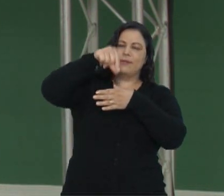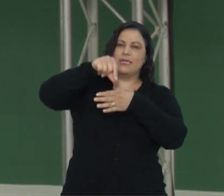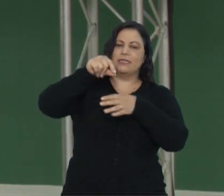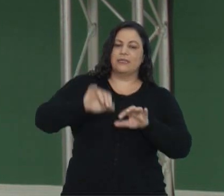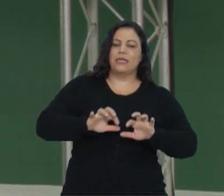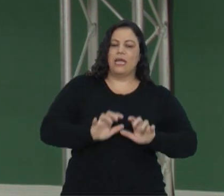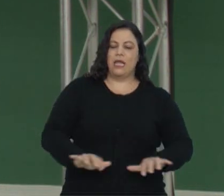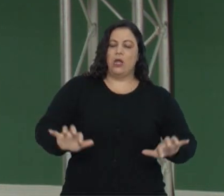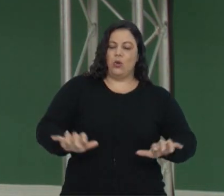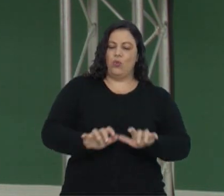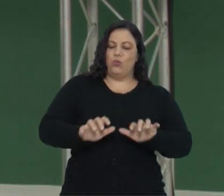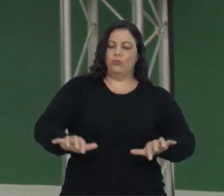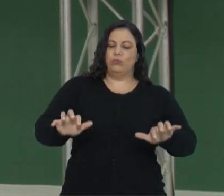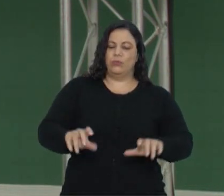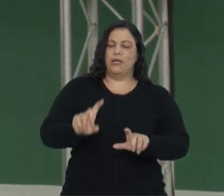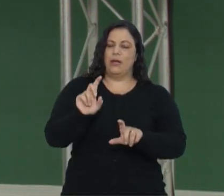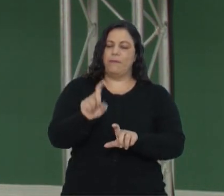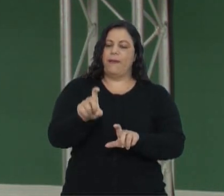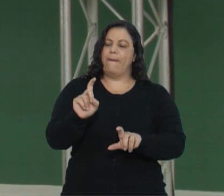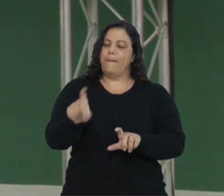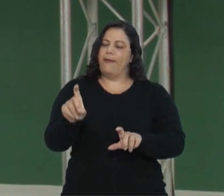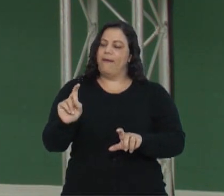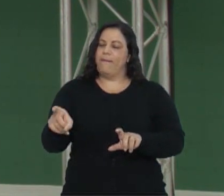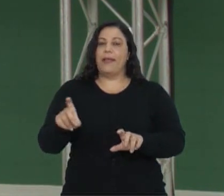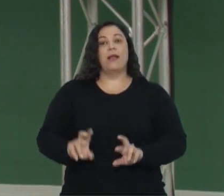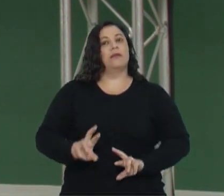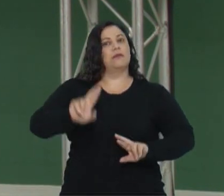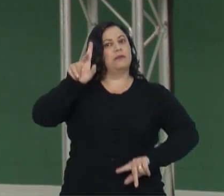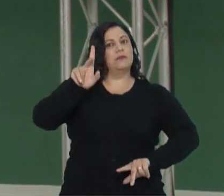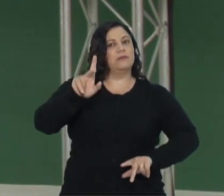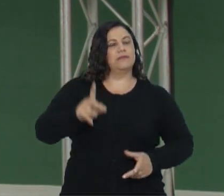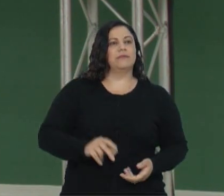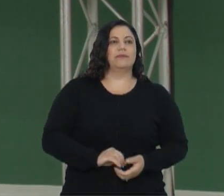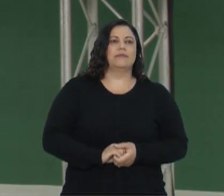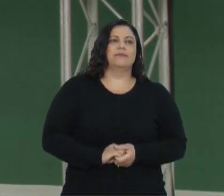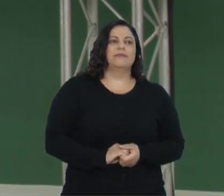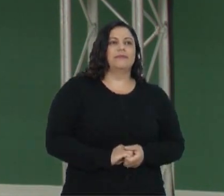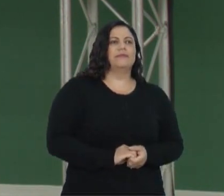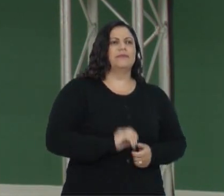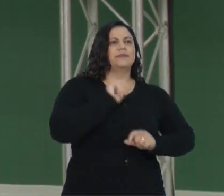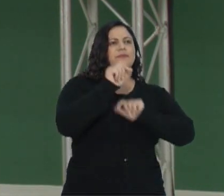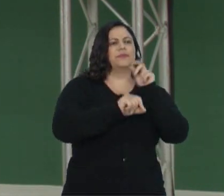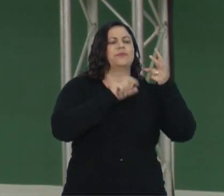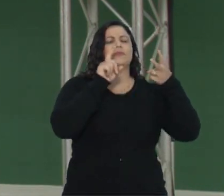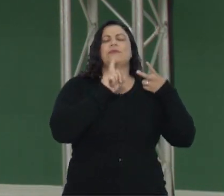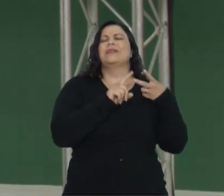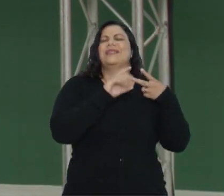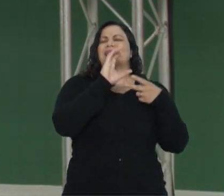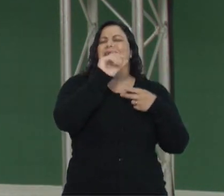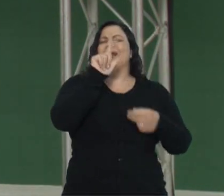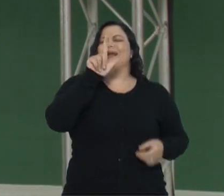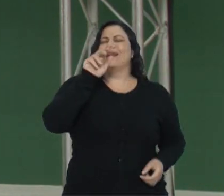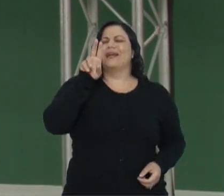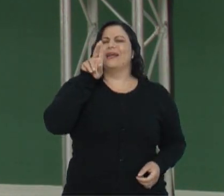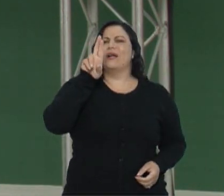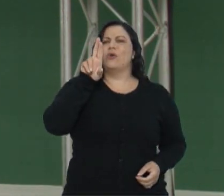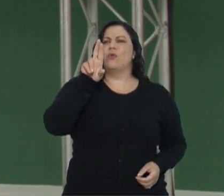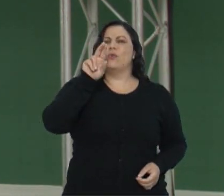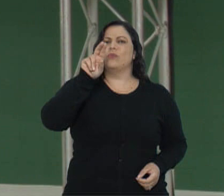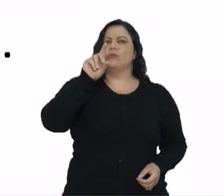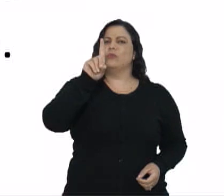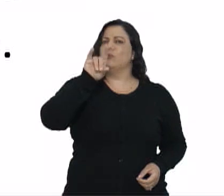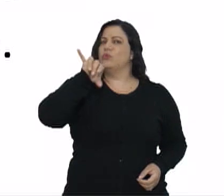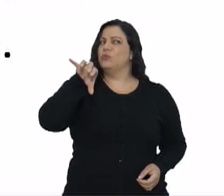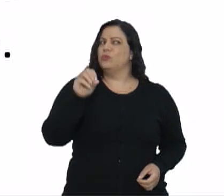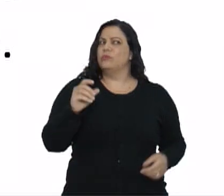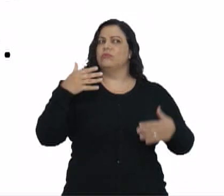o teclado, ele não, ele vai por corda, tudo lá. Cláudio Monteverde, a gente já falou dele hoje, do Orfeu, né? Por